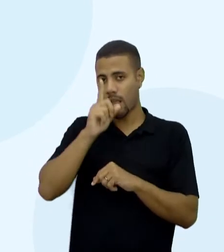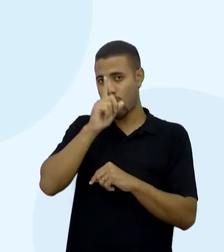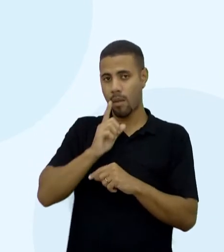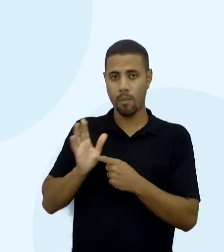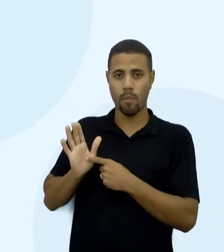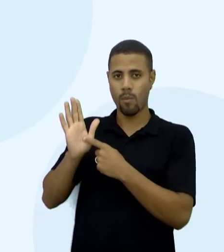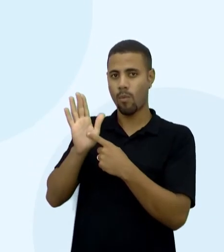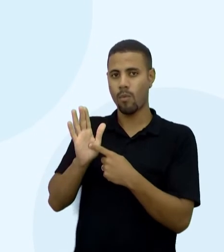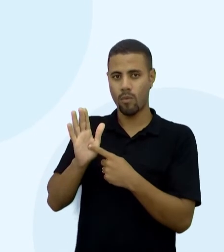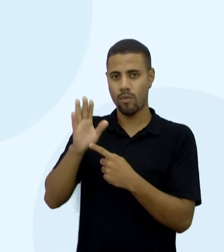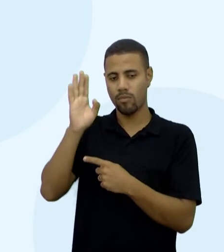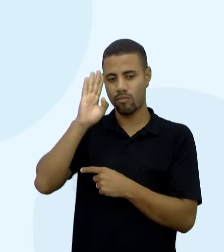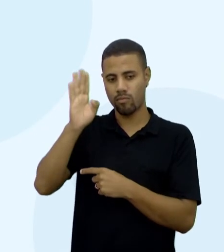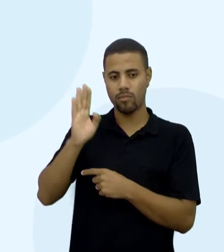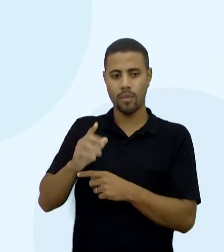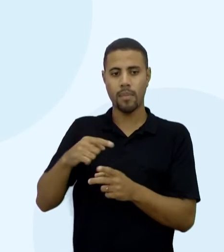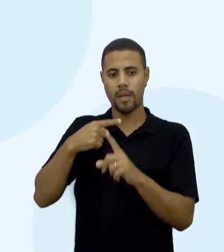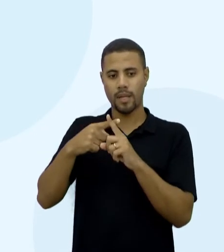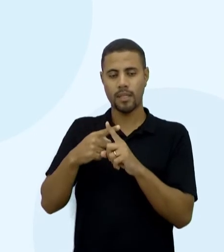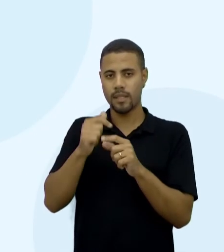o entrevistado.